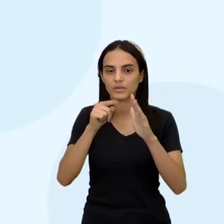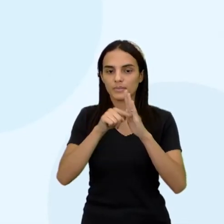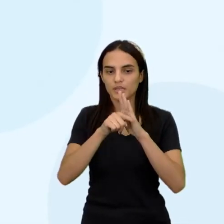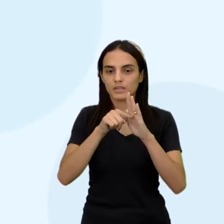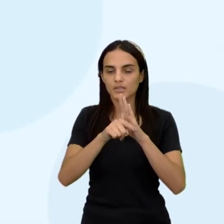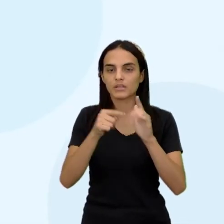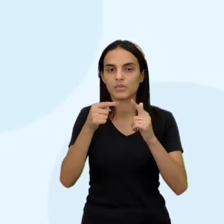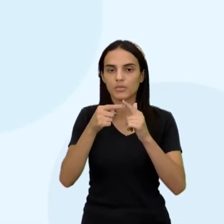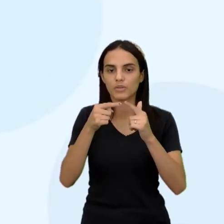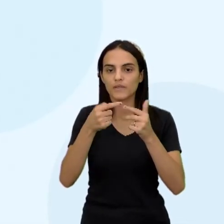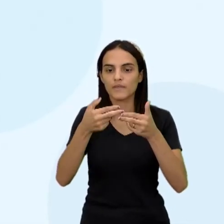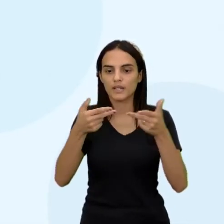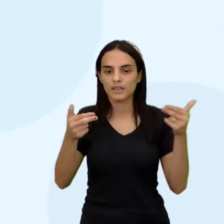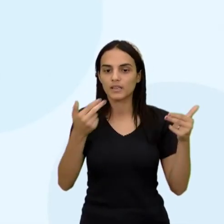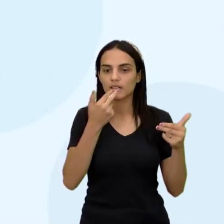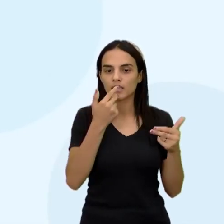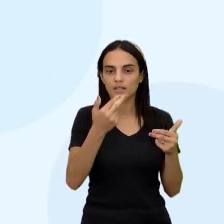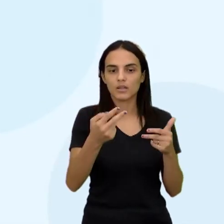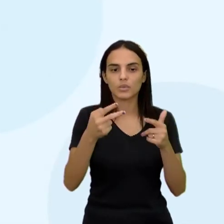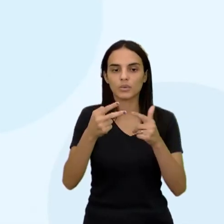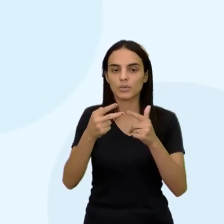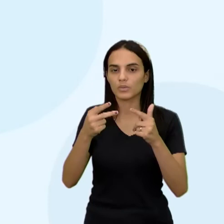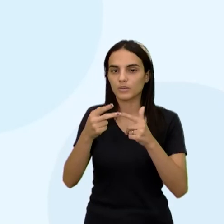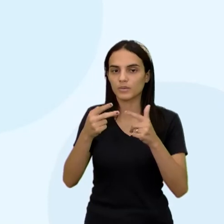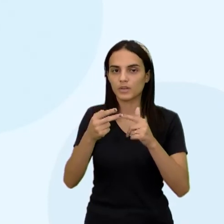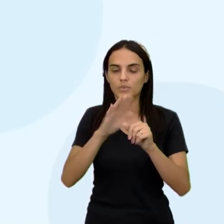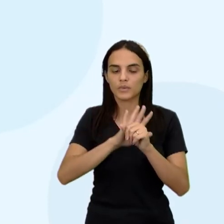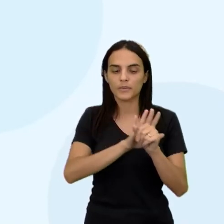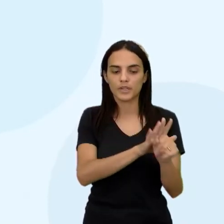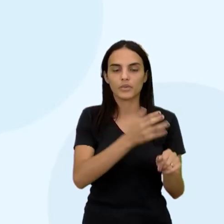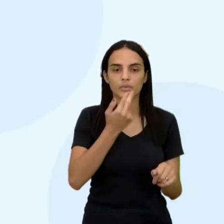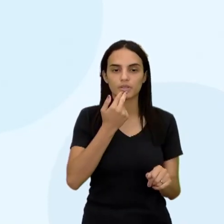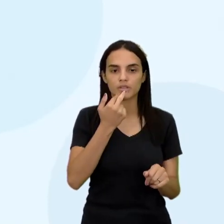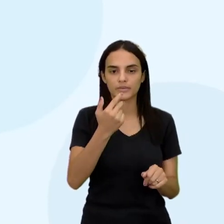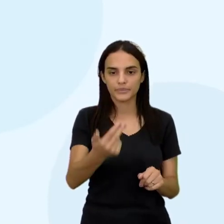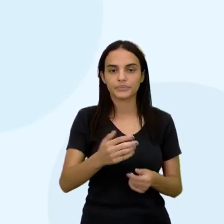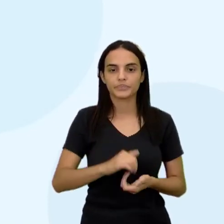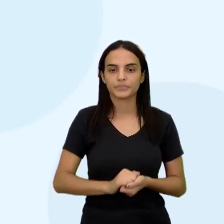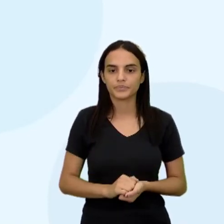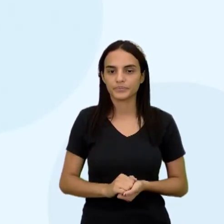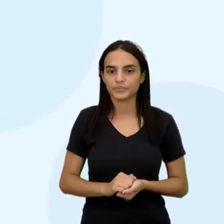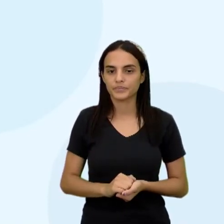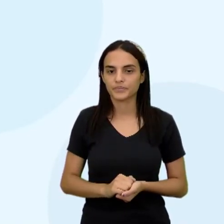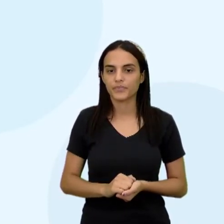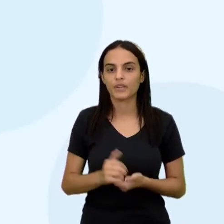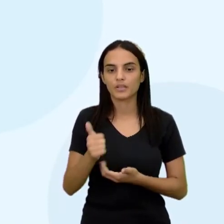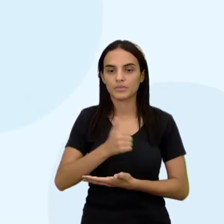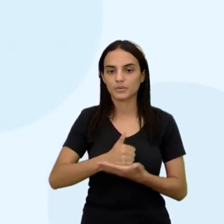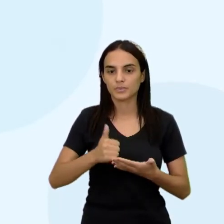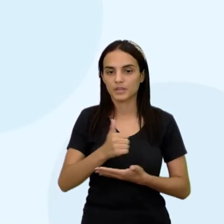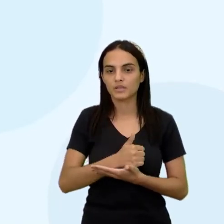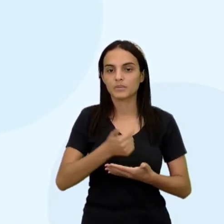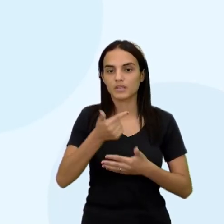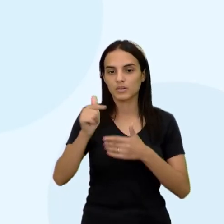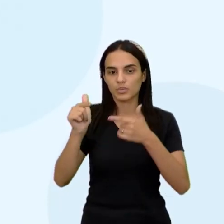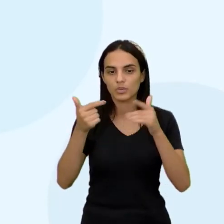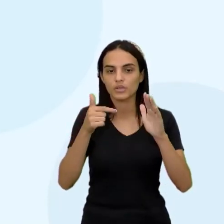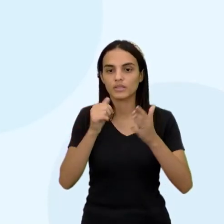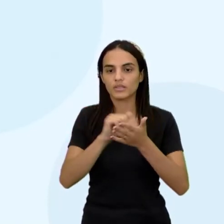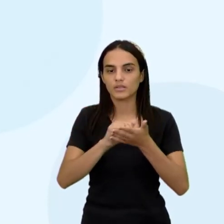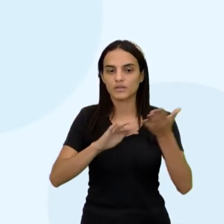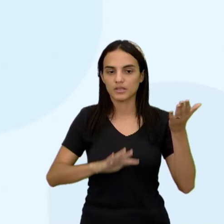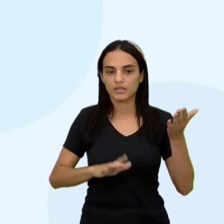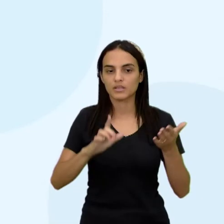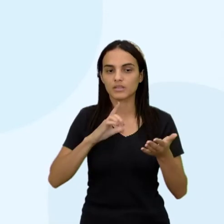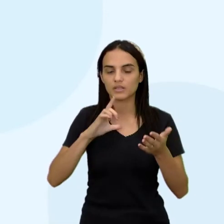Uma sobre variedades linguísticas e outra sobre preconceito linguístico. Elas servirão de base para as próximas atividades. Então, temos